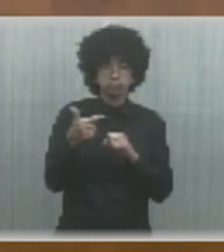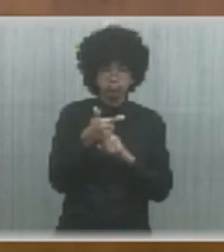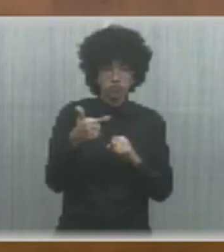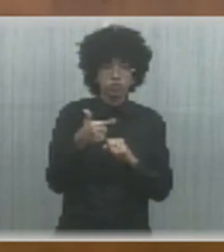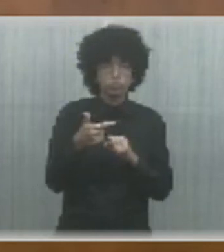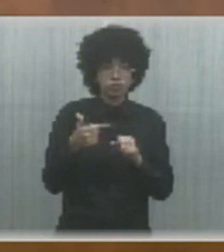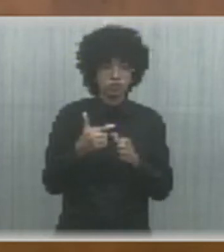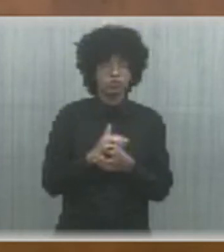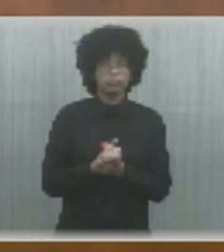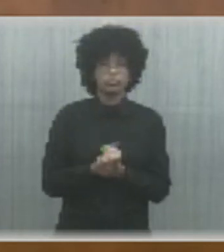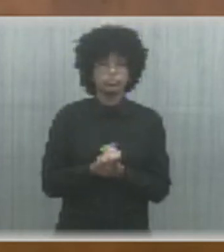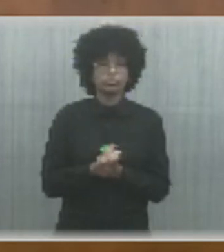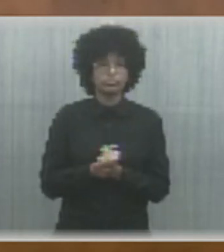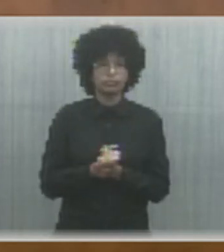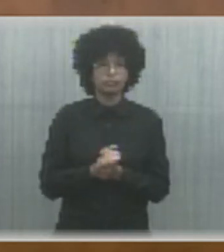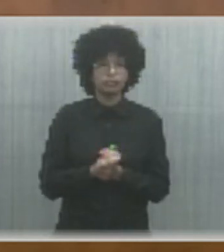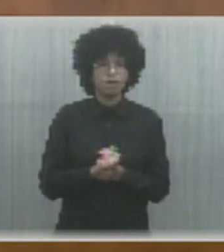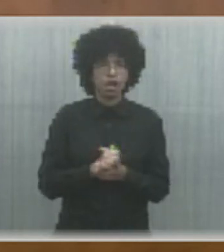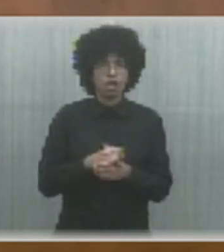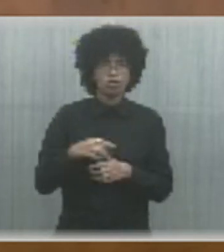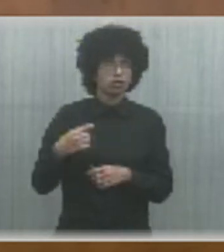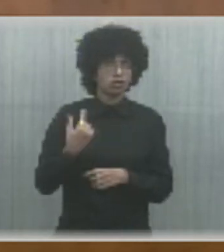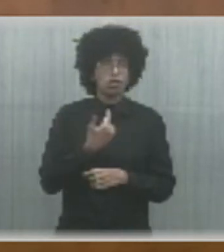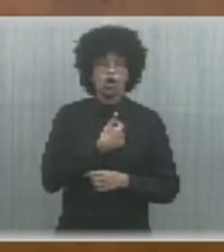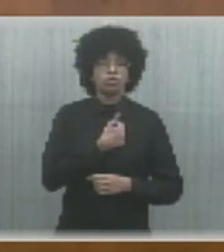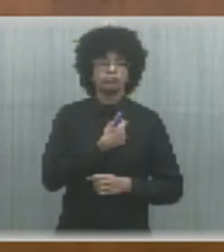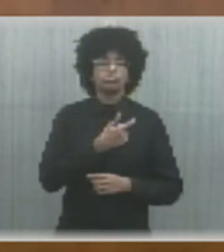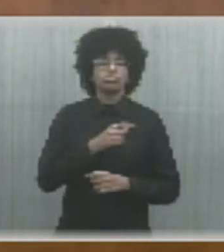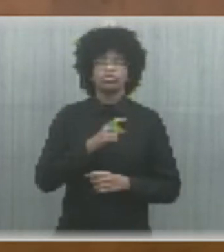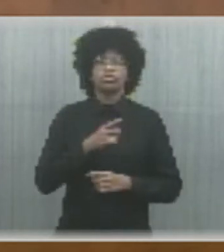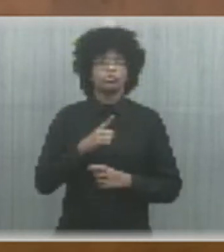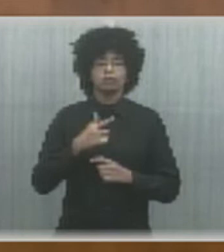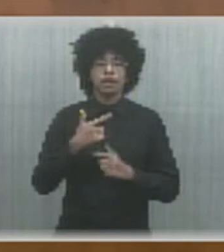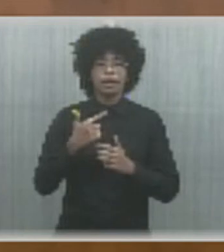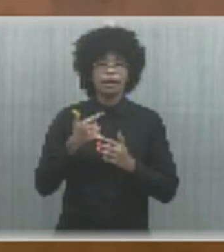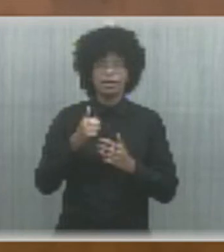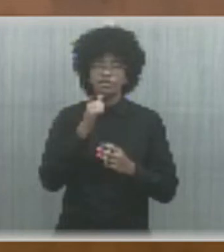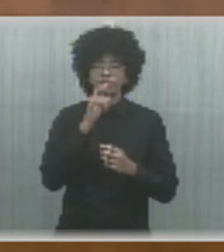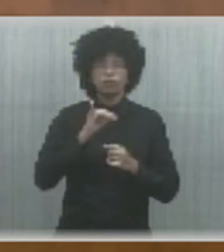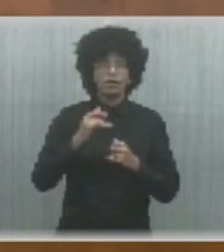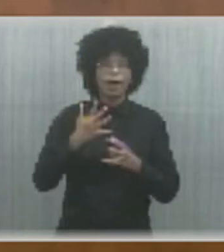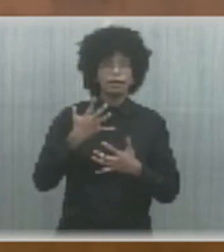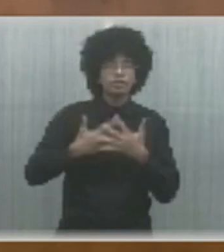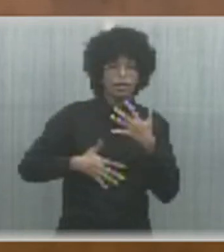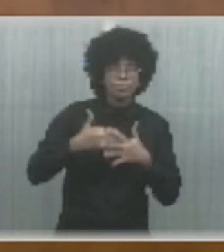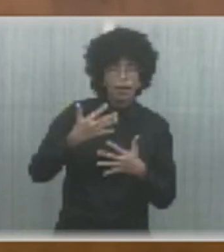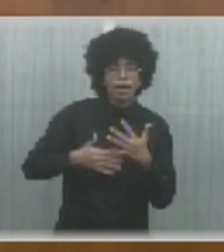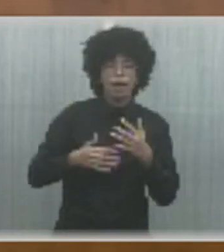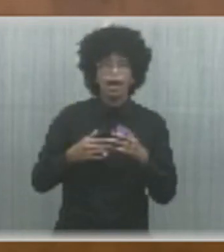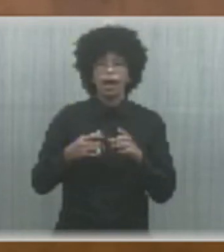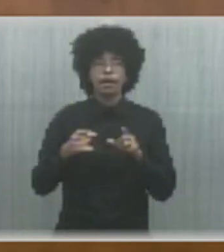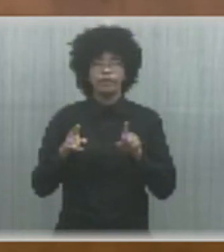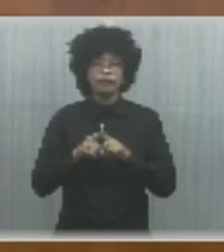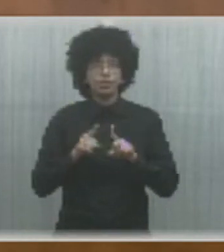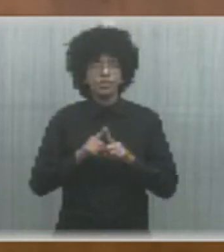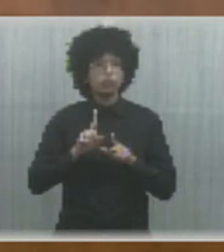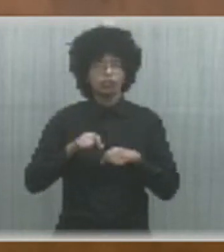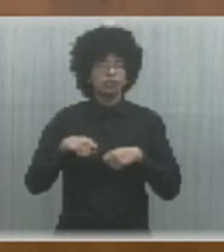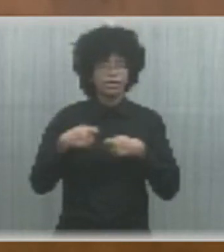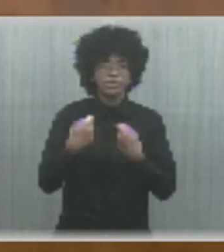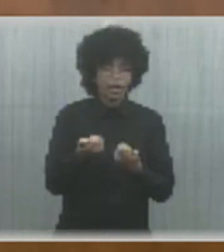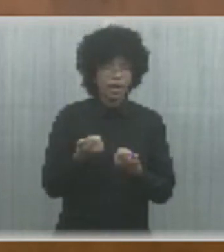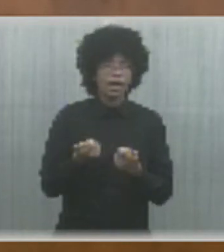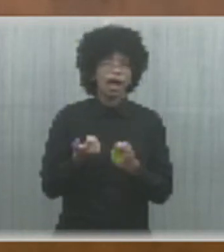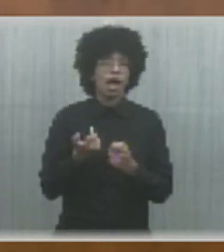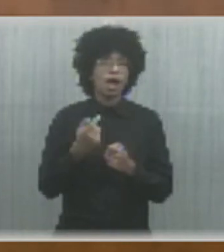seguinte: não comprometer a segurança do processo nem a saúde da pessoa